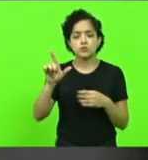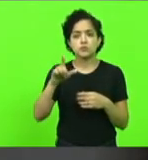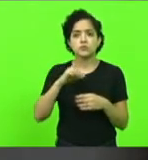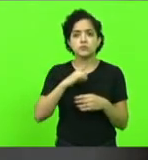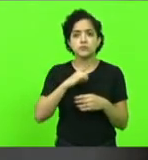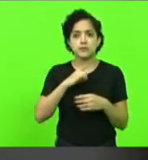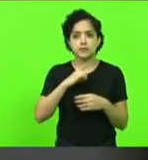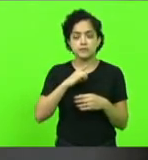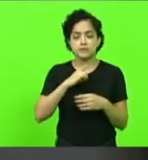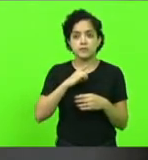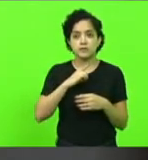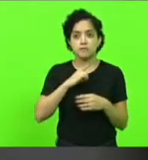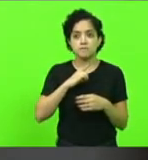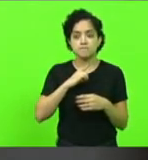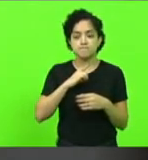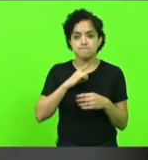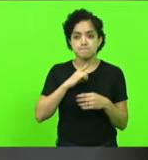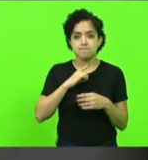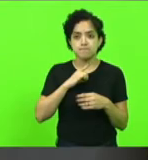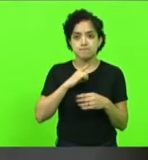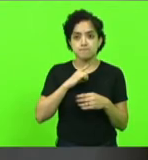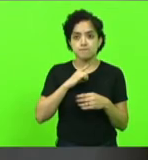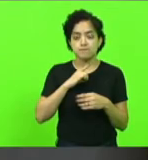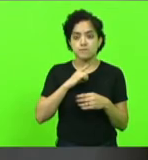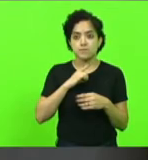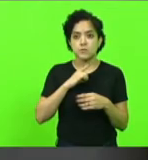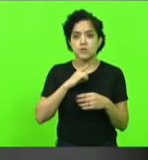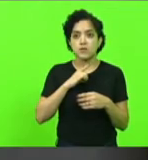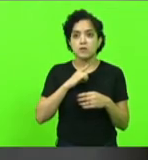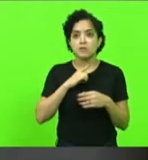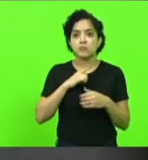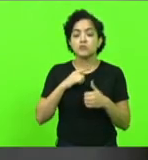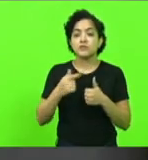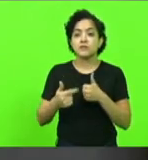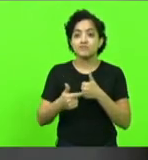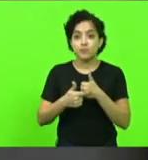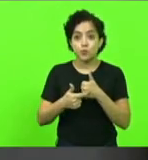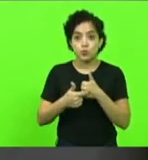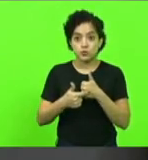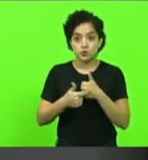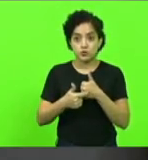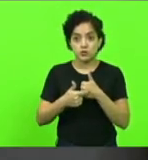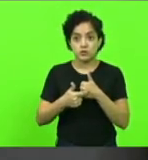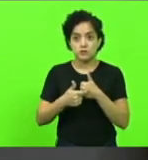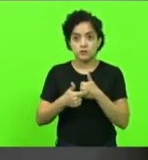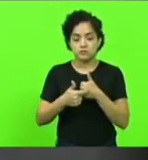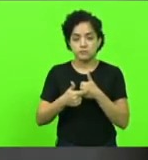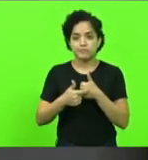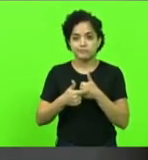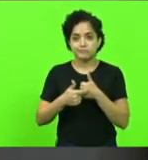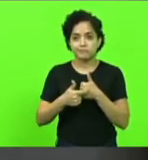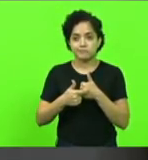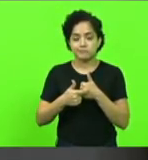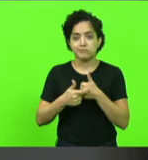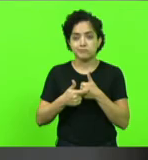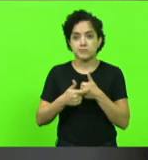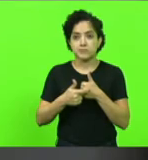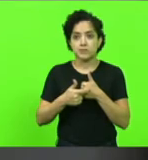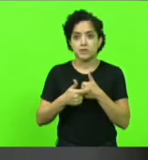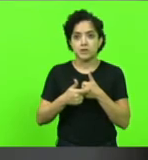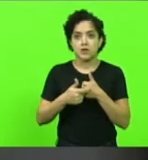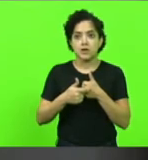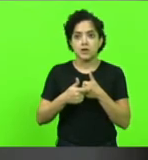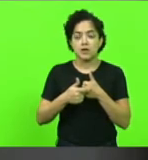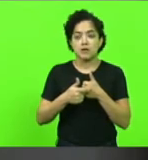que, por ter curtido, é esse? É isso daí. Comando dos